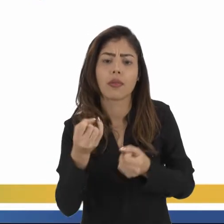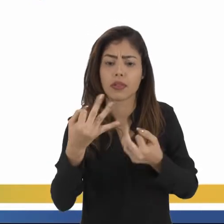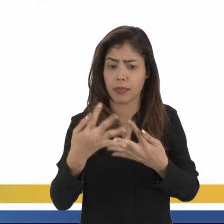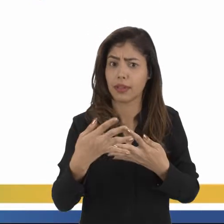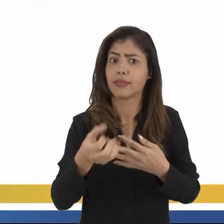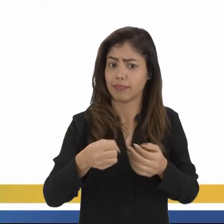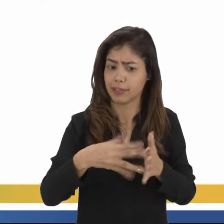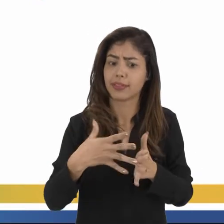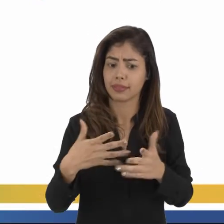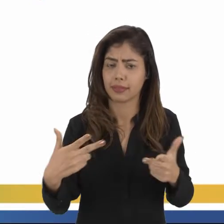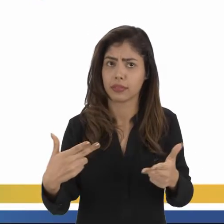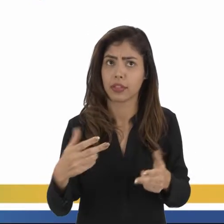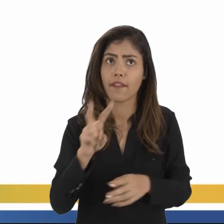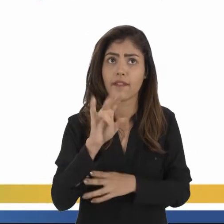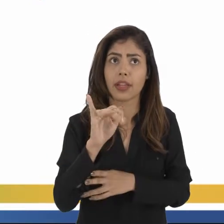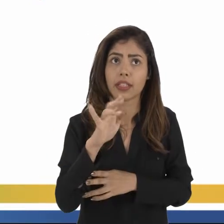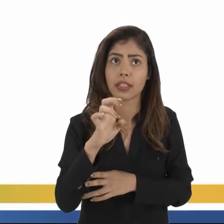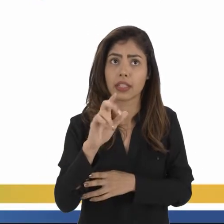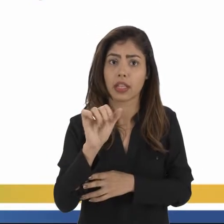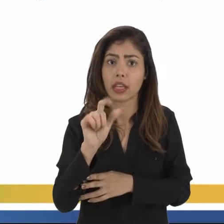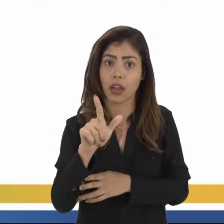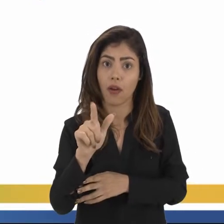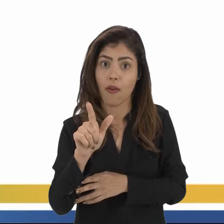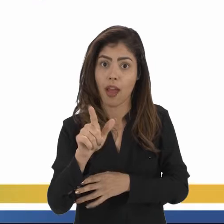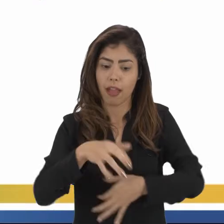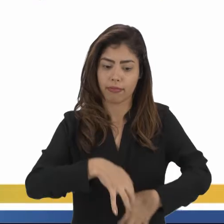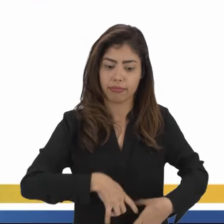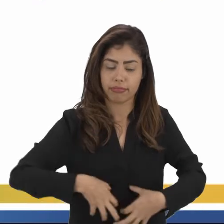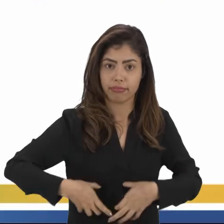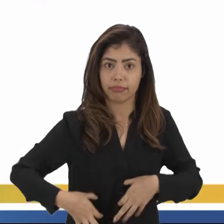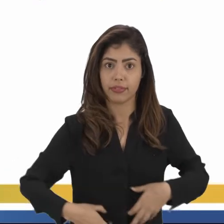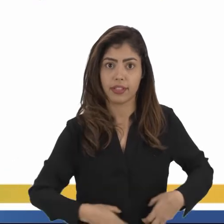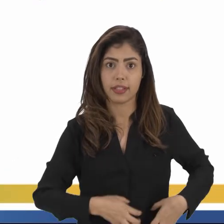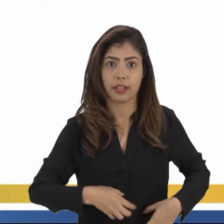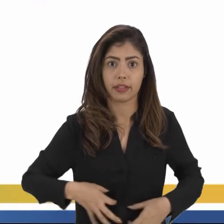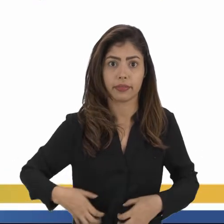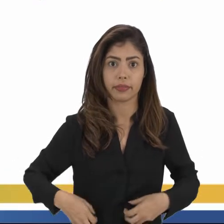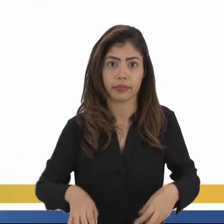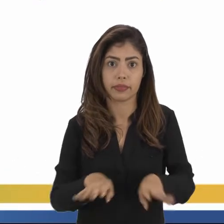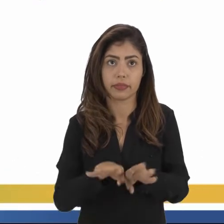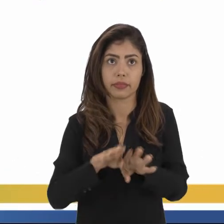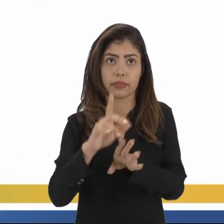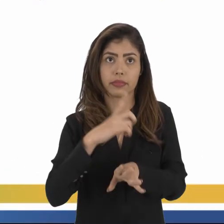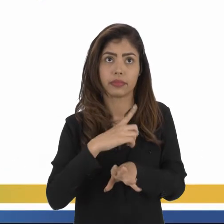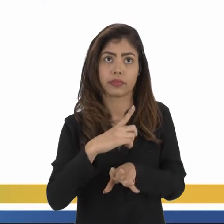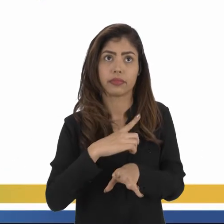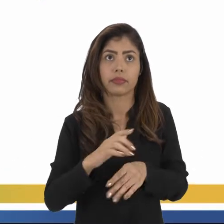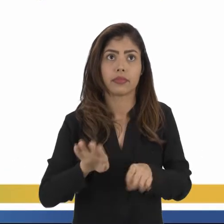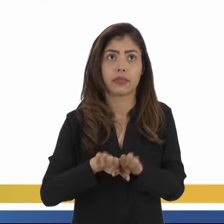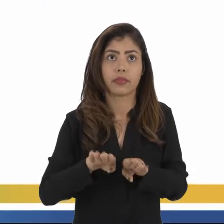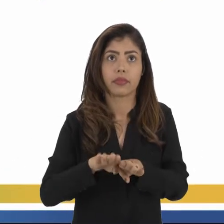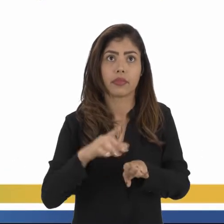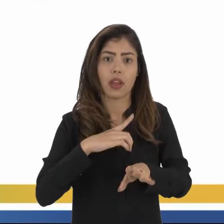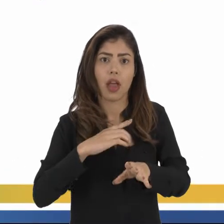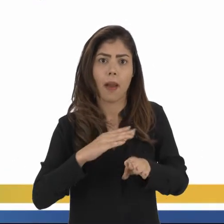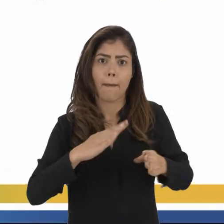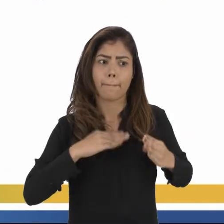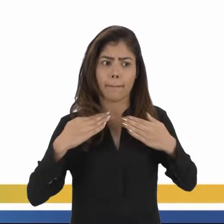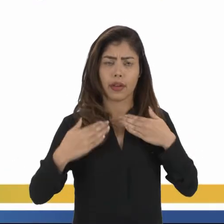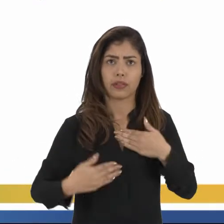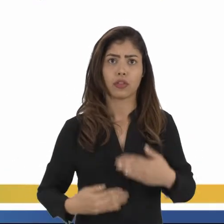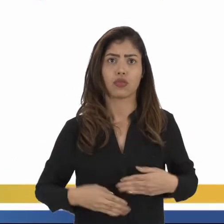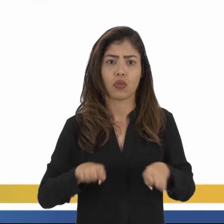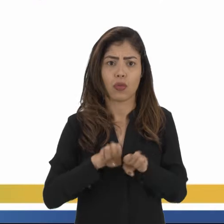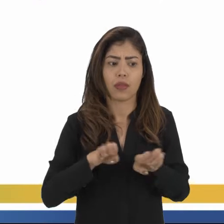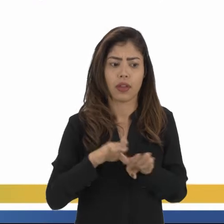muita coisa. Visceral, as vísceras. Ele é um tecido muscular que constitui também grande parte do nosso corpo, mas